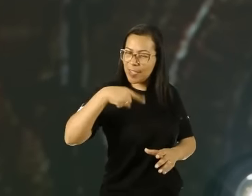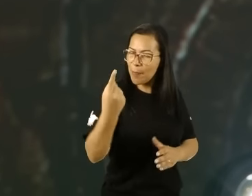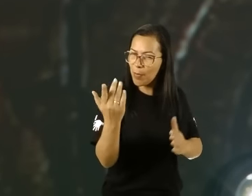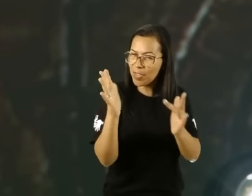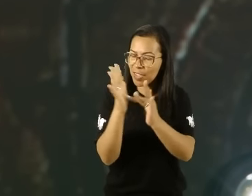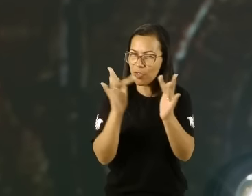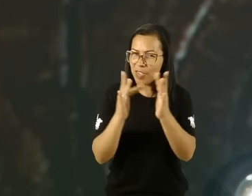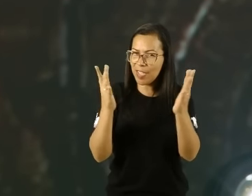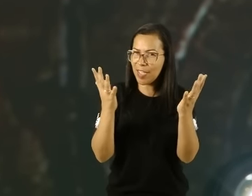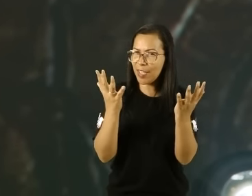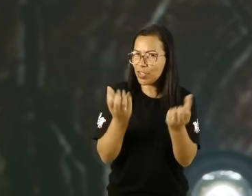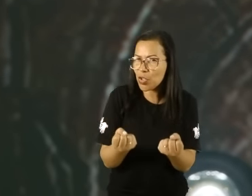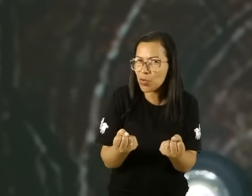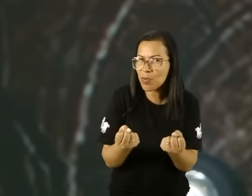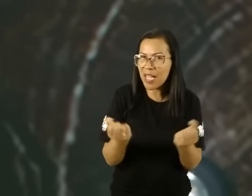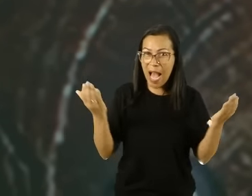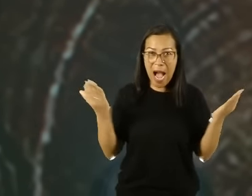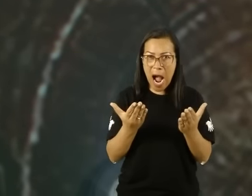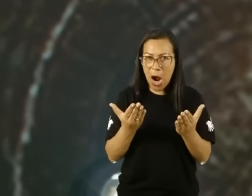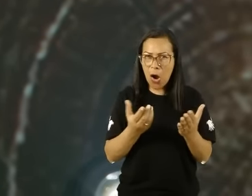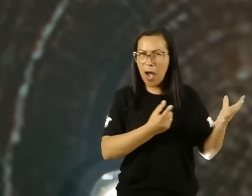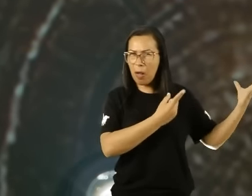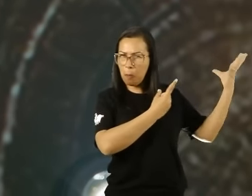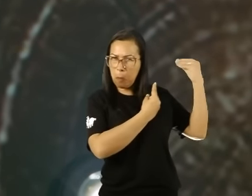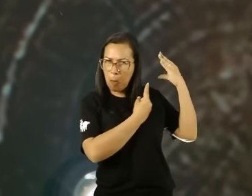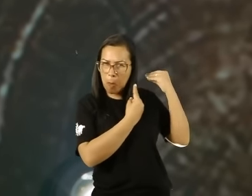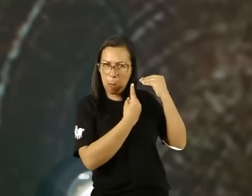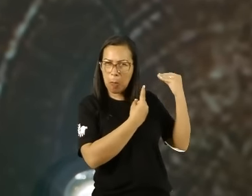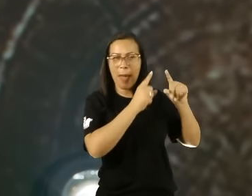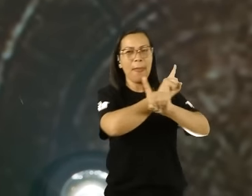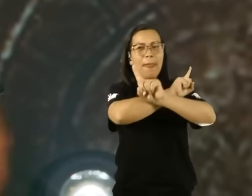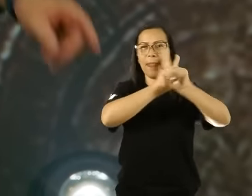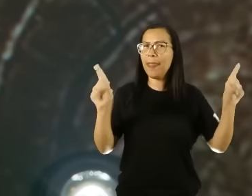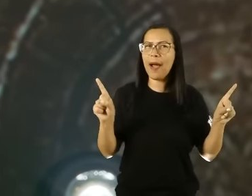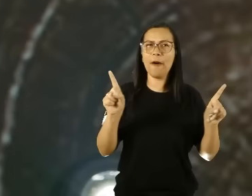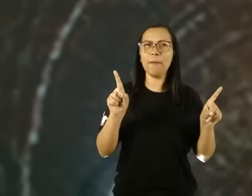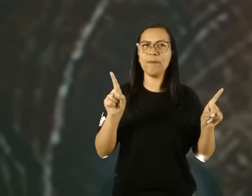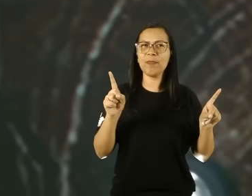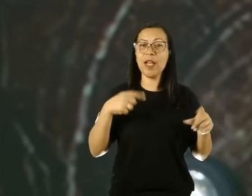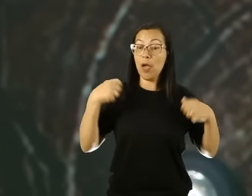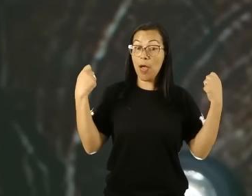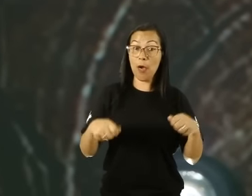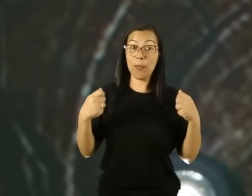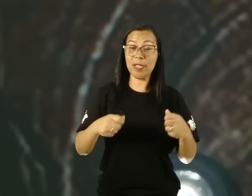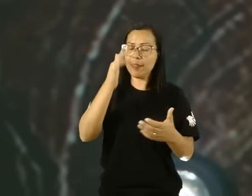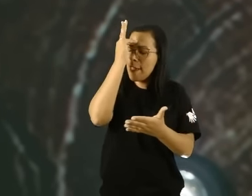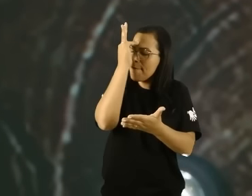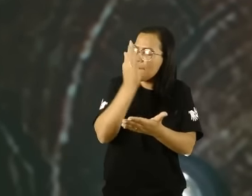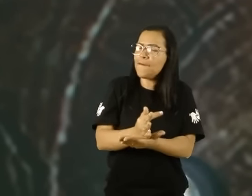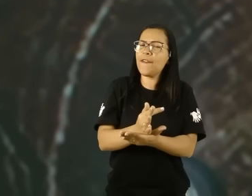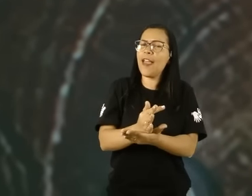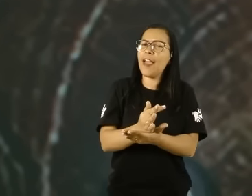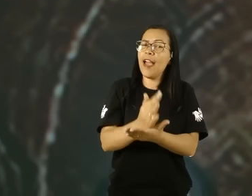não sabe o preço que eu paguei, não sabe o que eu vi, não sabe o que Cristo fez em mim. E eu não posso sentar porque estou cansado